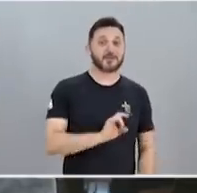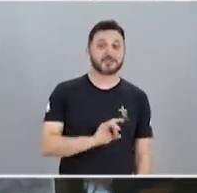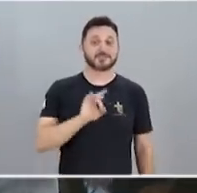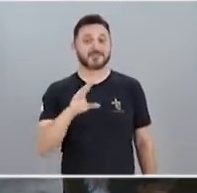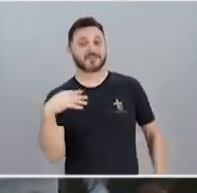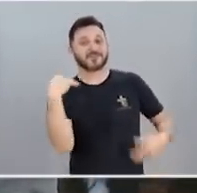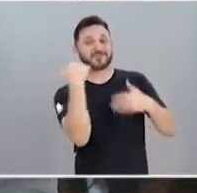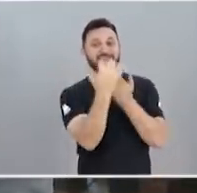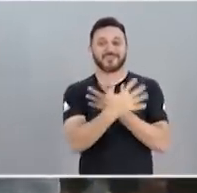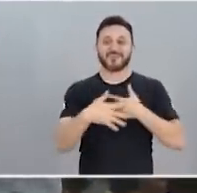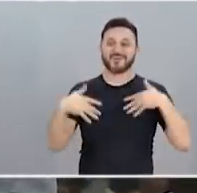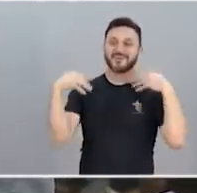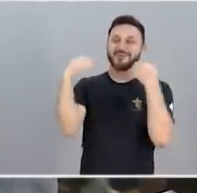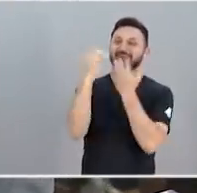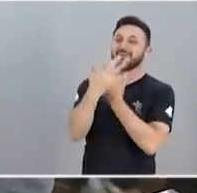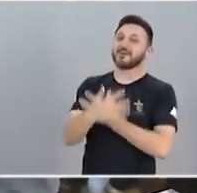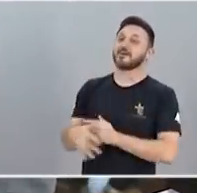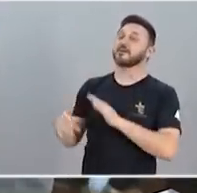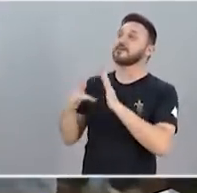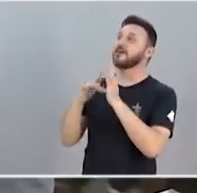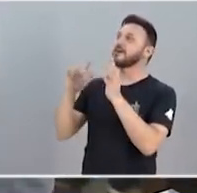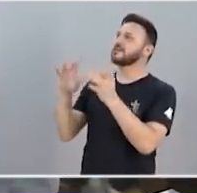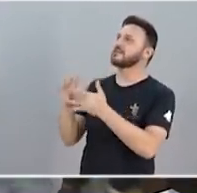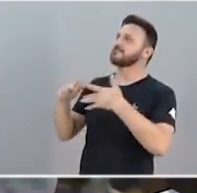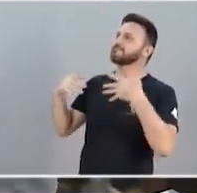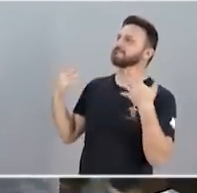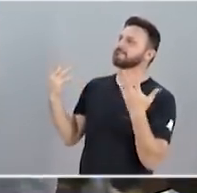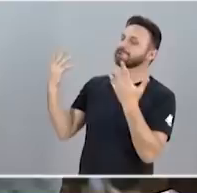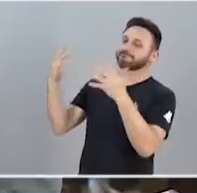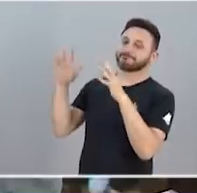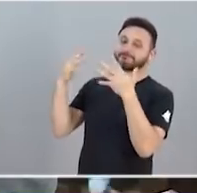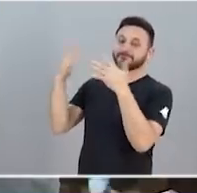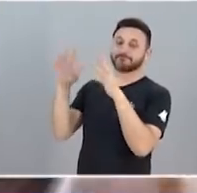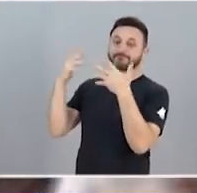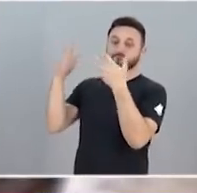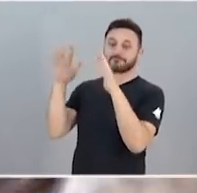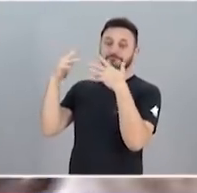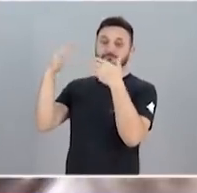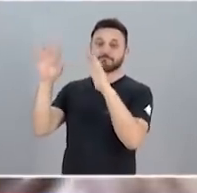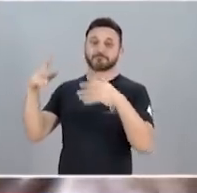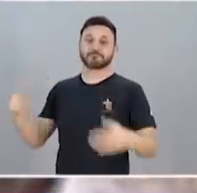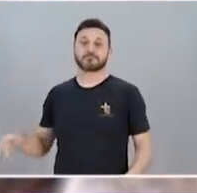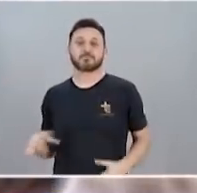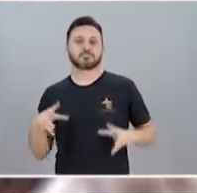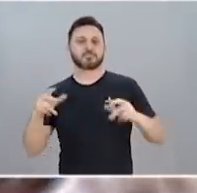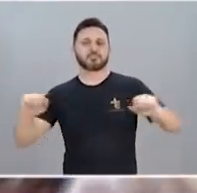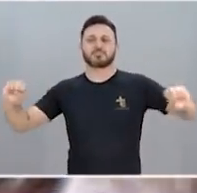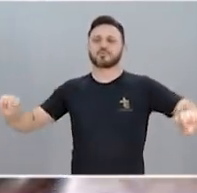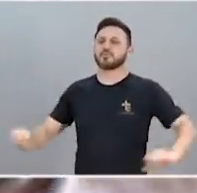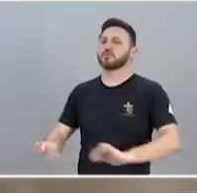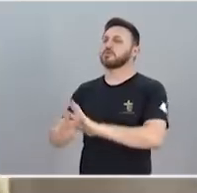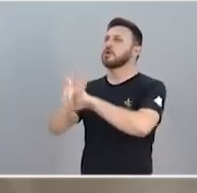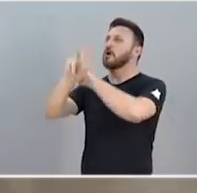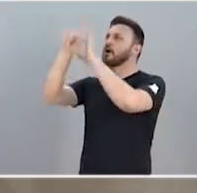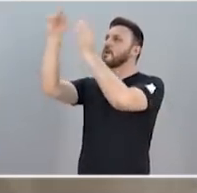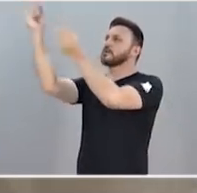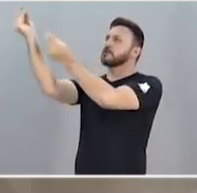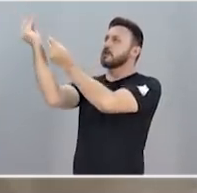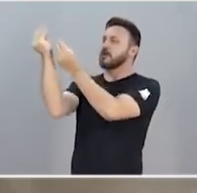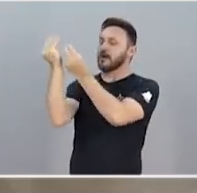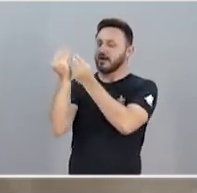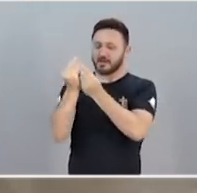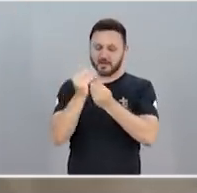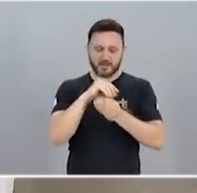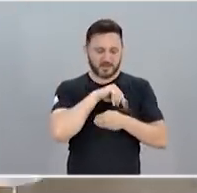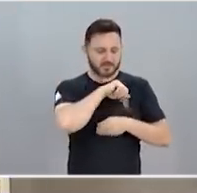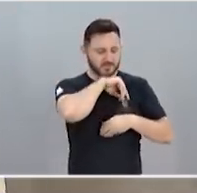Então é só cantar e a Cristo exaltar, e sua glória